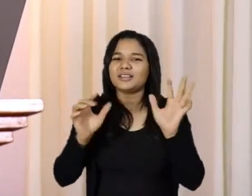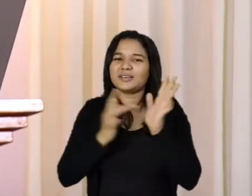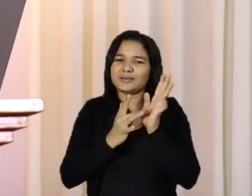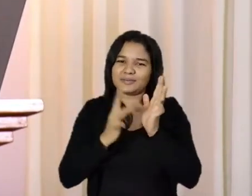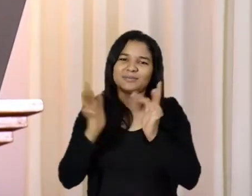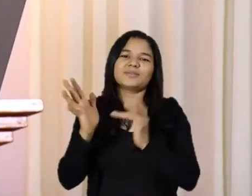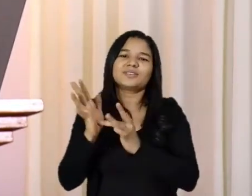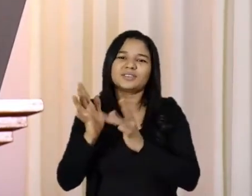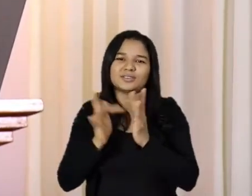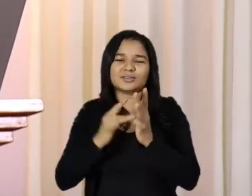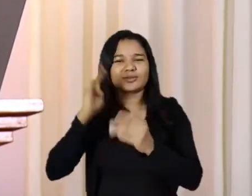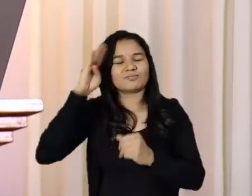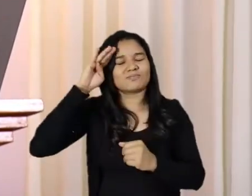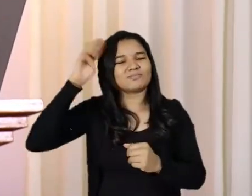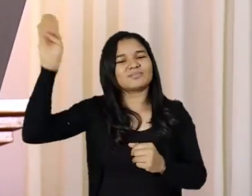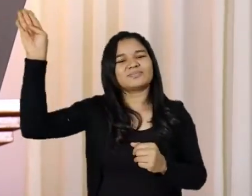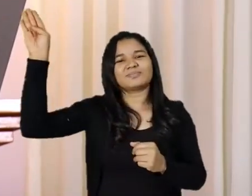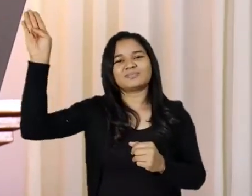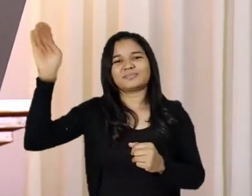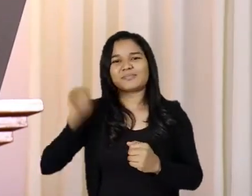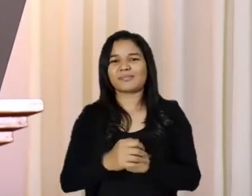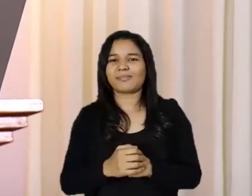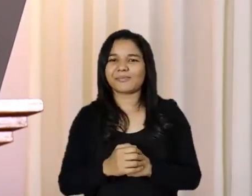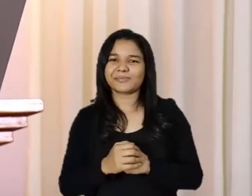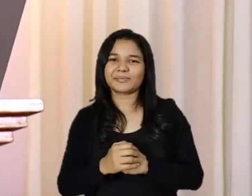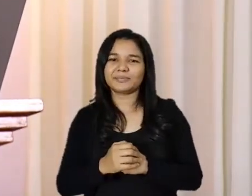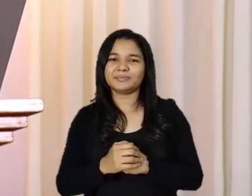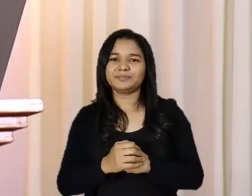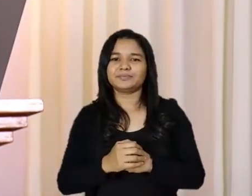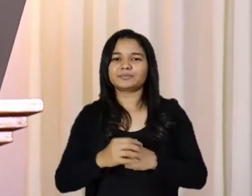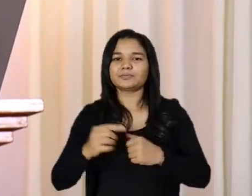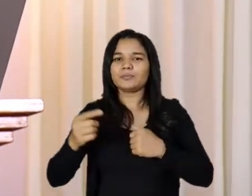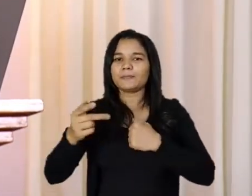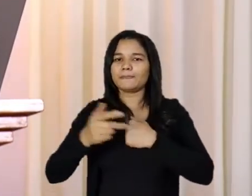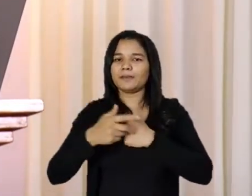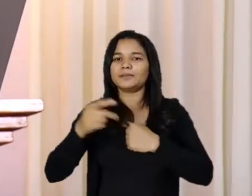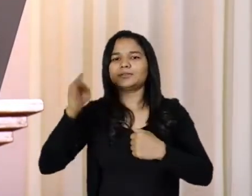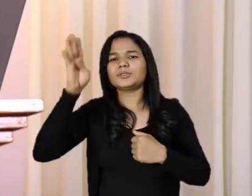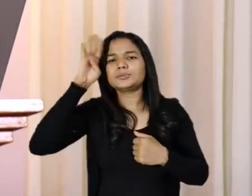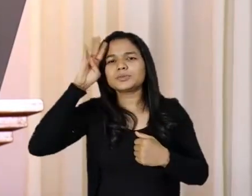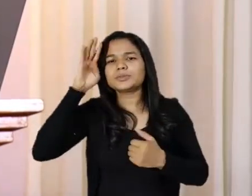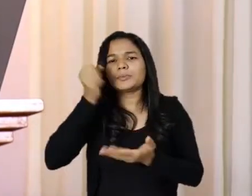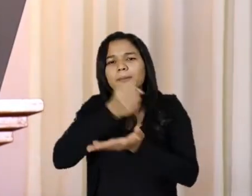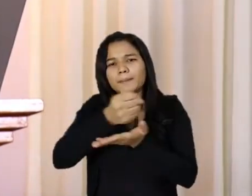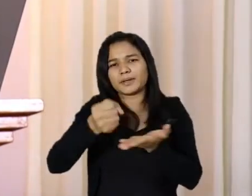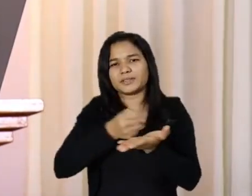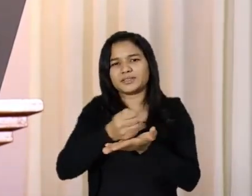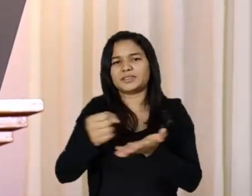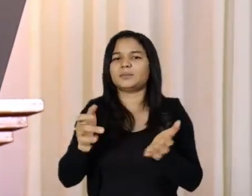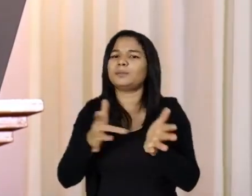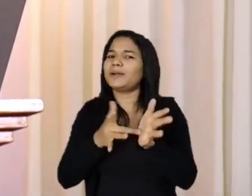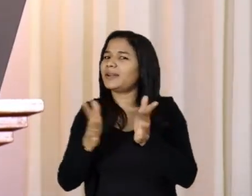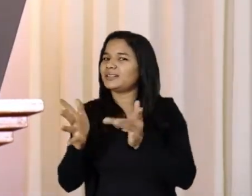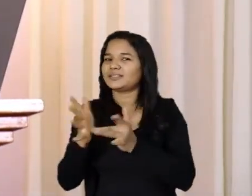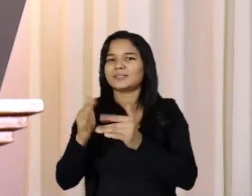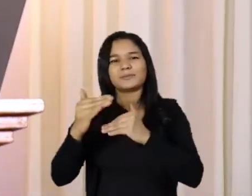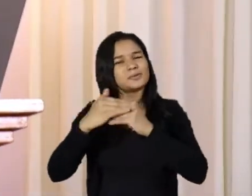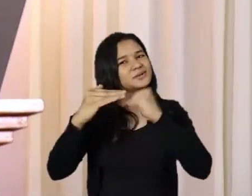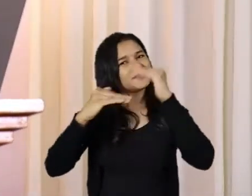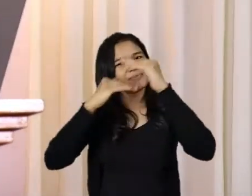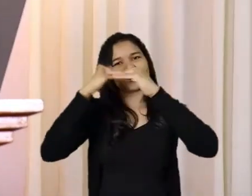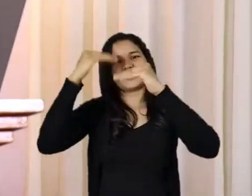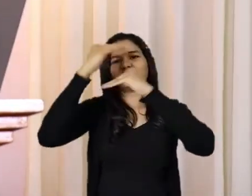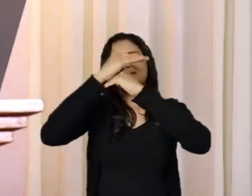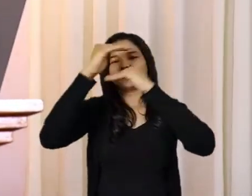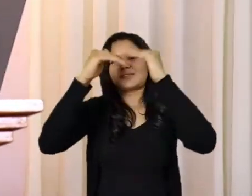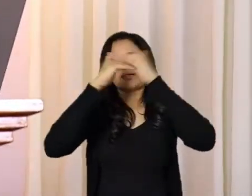angular. É sobre esta pedra que todos devem edificar. E o material, lamentavelmente, Paulo diz ainda aos coríntios que